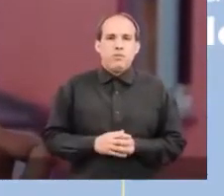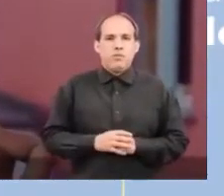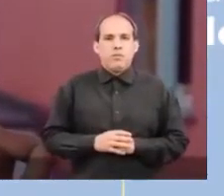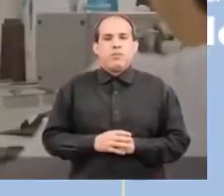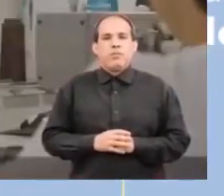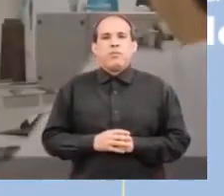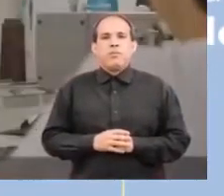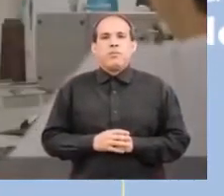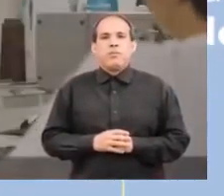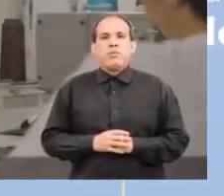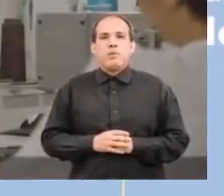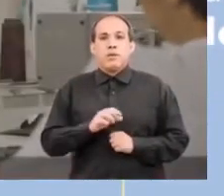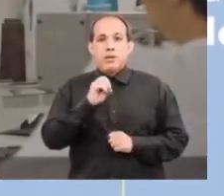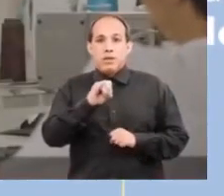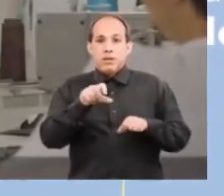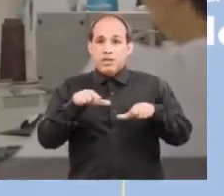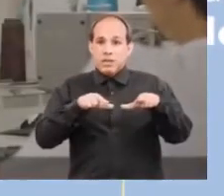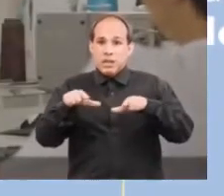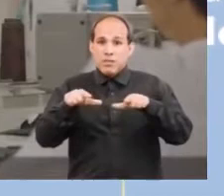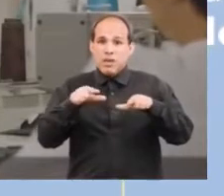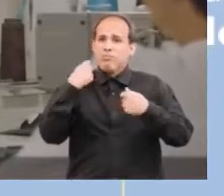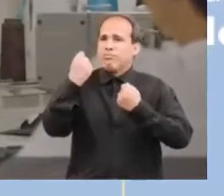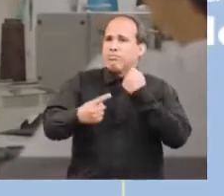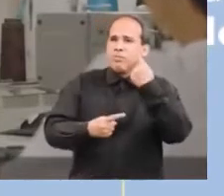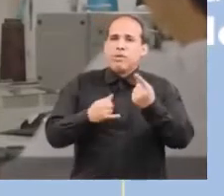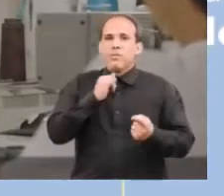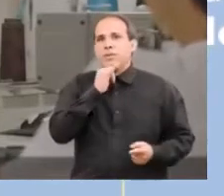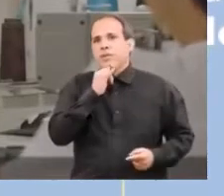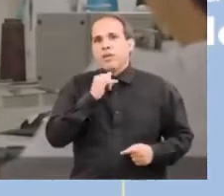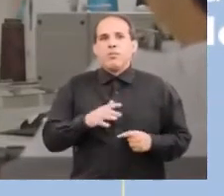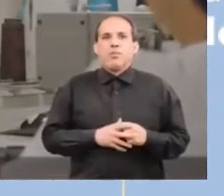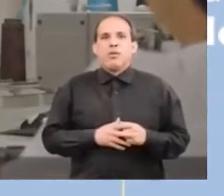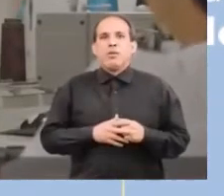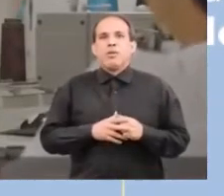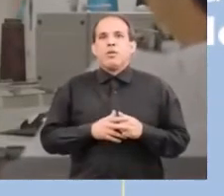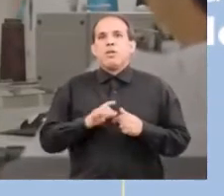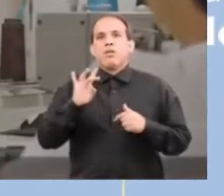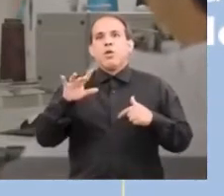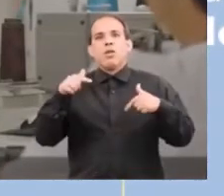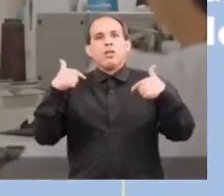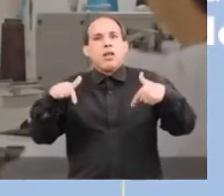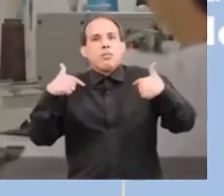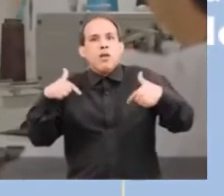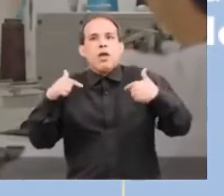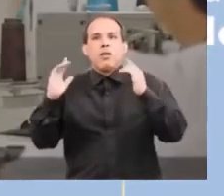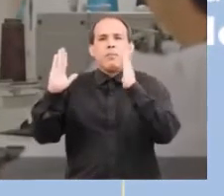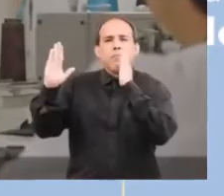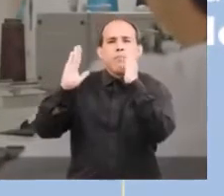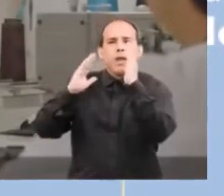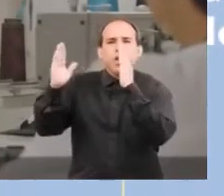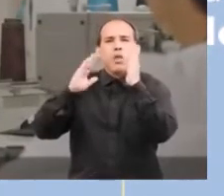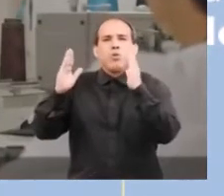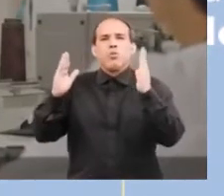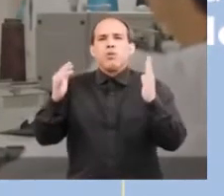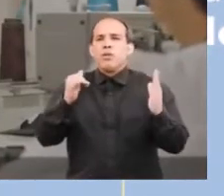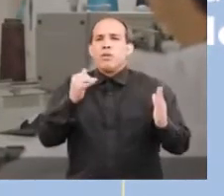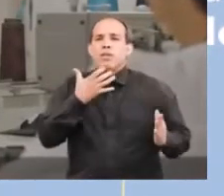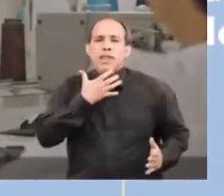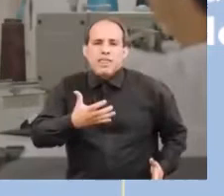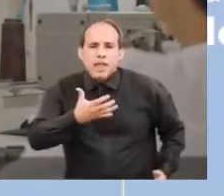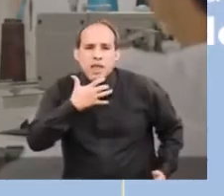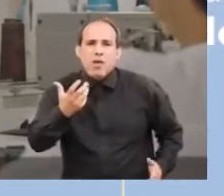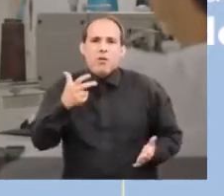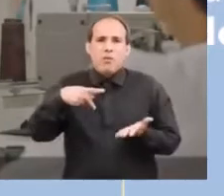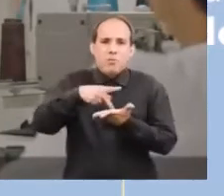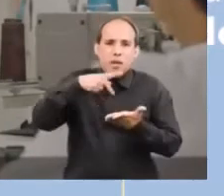2 benefícios. Se você for um trabalhador intermitente, ou seja, aquele profissional que é chamado para trabalhar em alguns períodos do